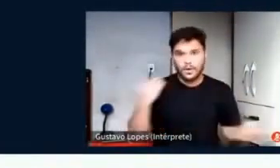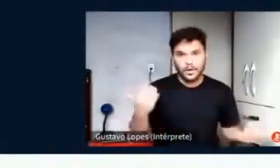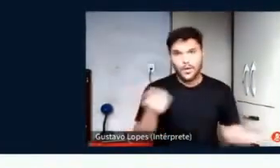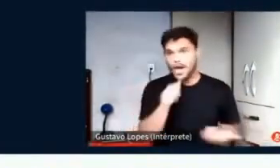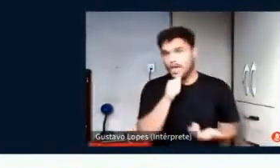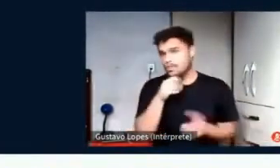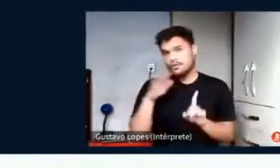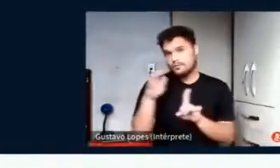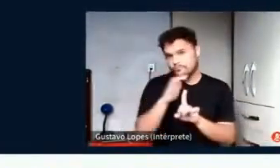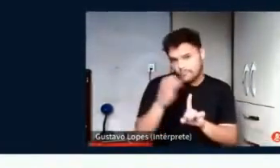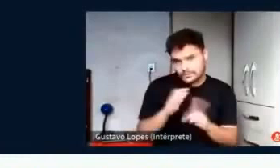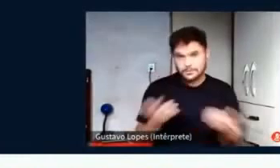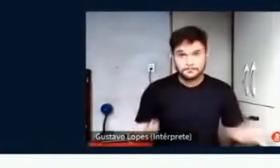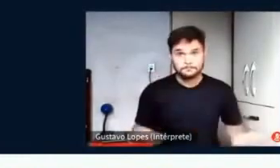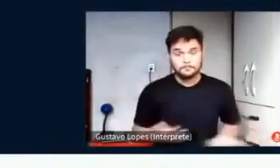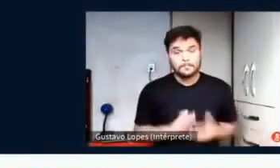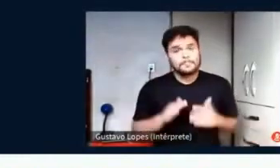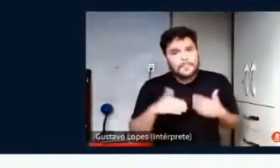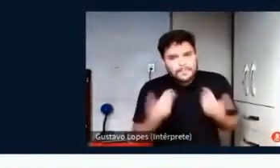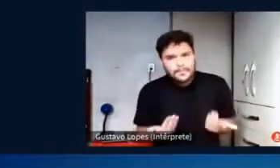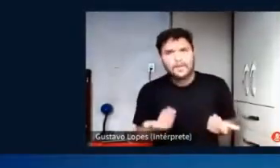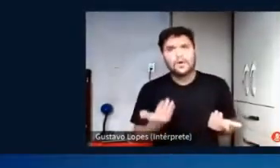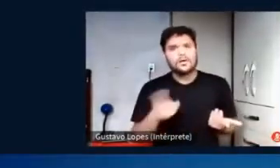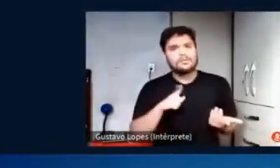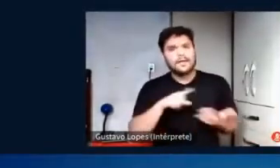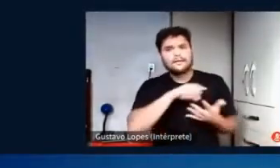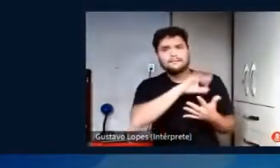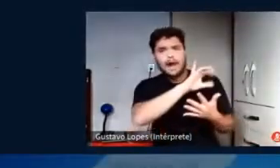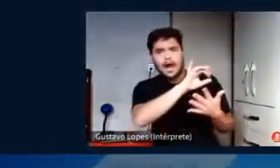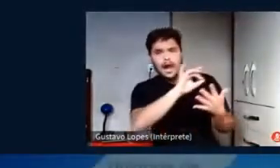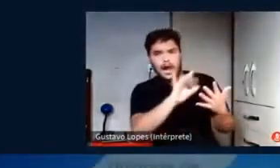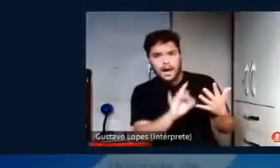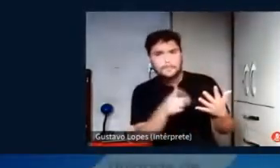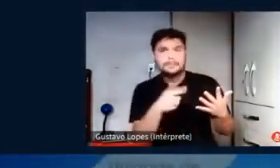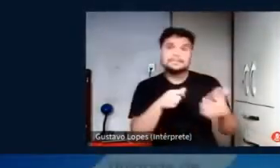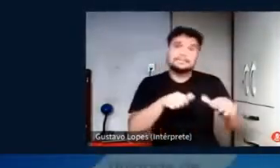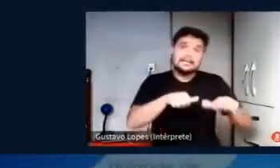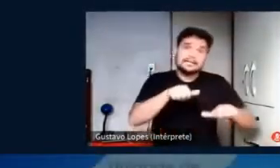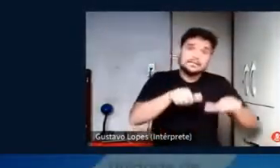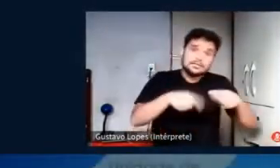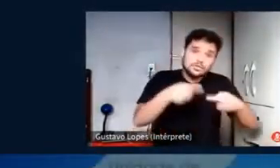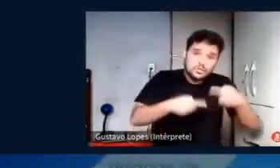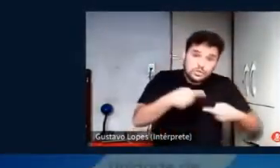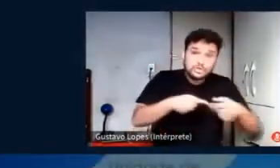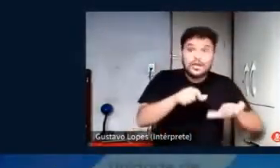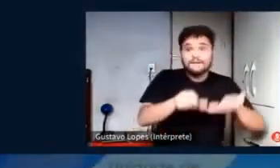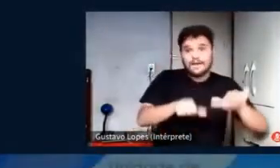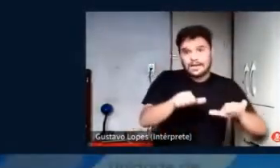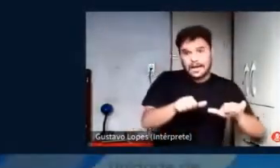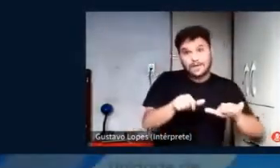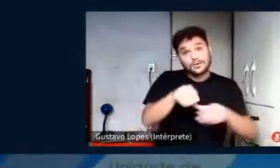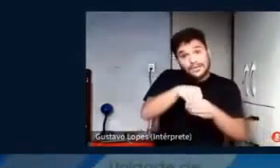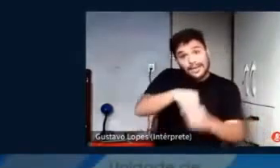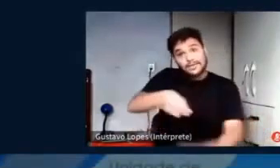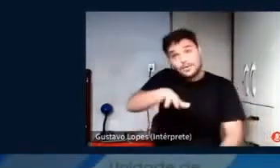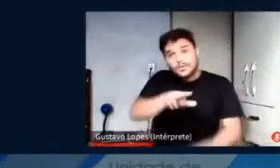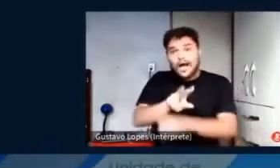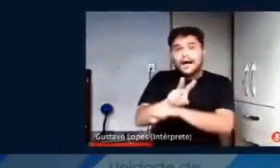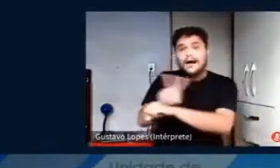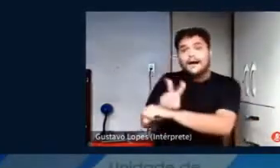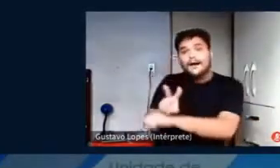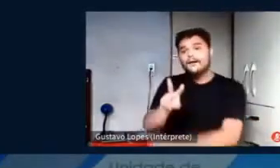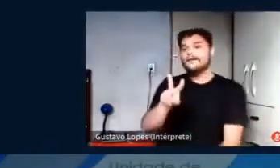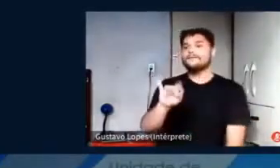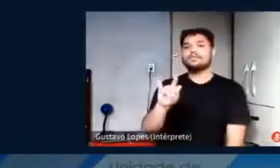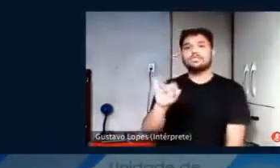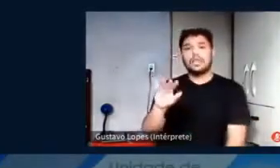estar mobilizando. Então, tem muitas questões que devem ser discutidas. No âmbito da vigilância, a gente tem um conjunto